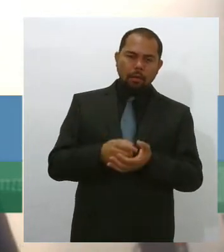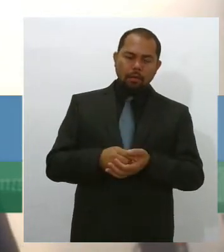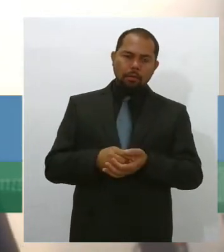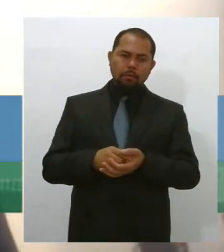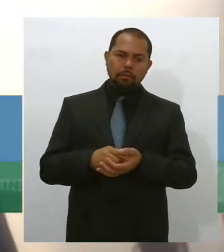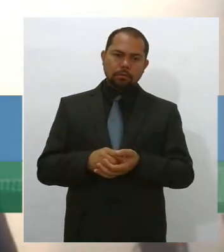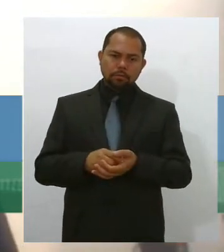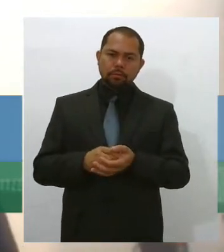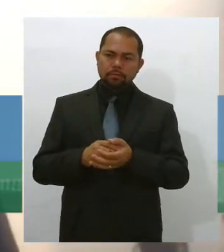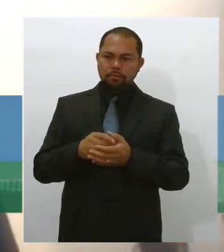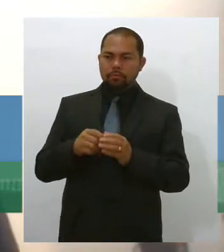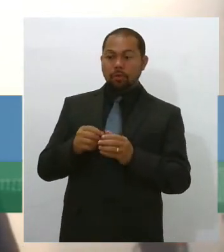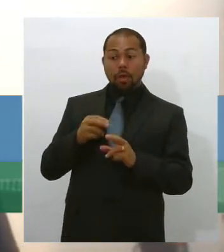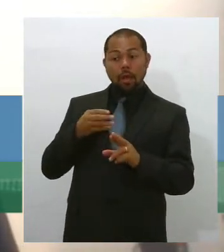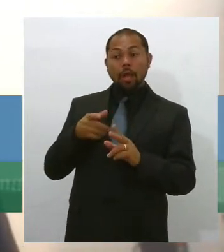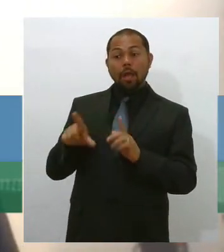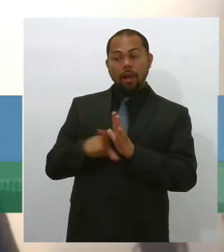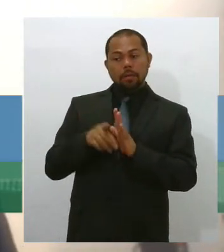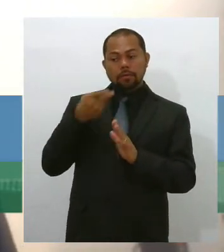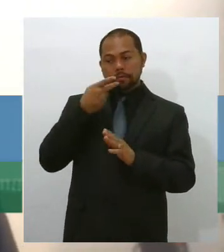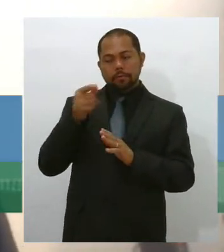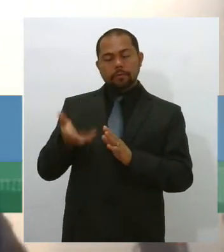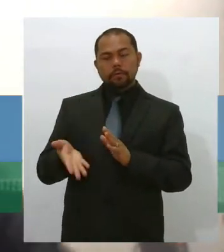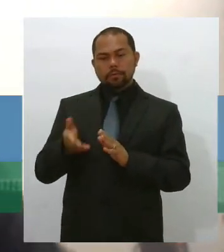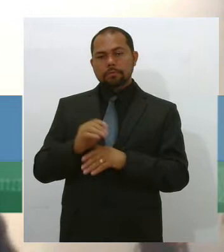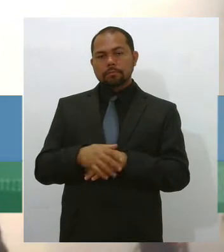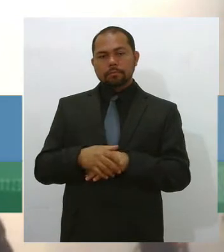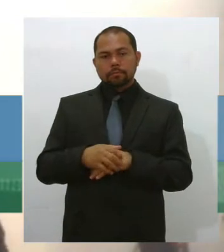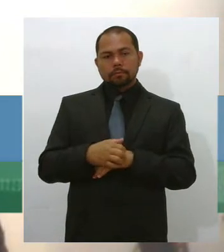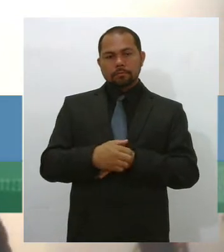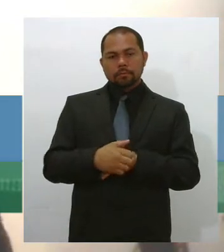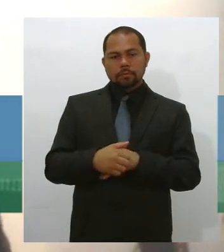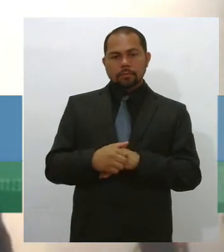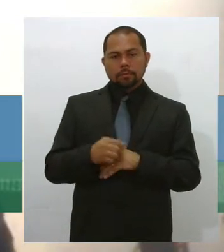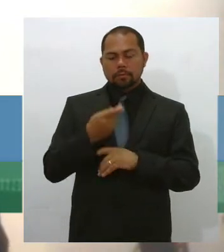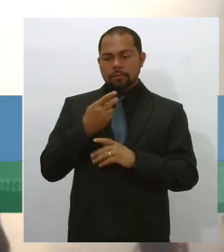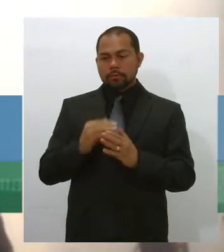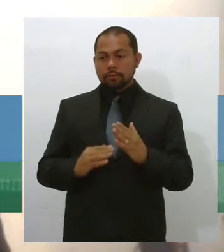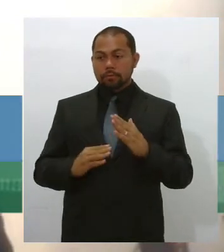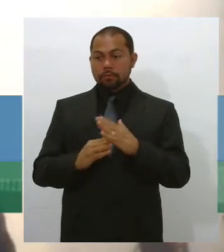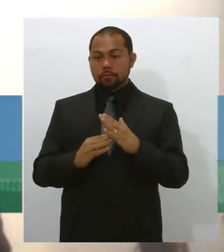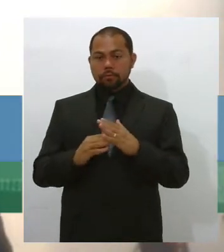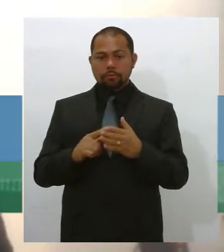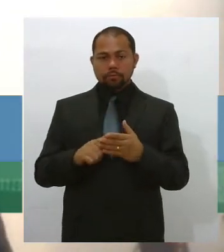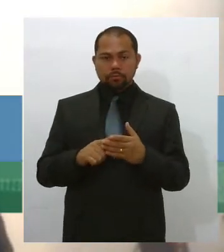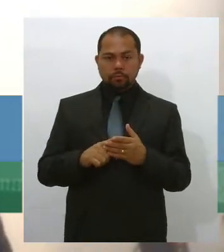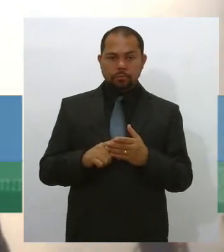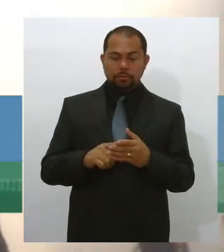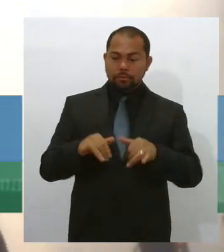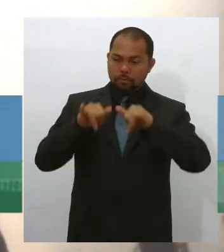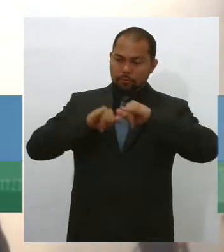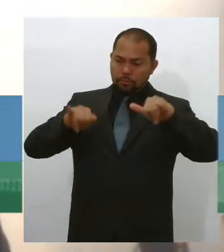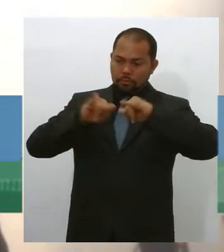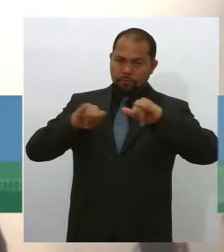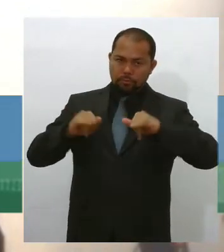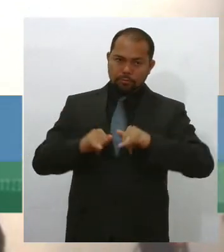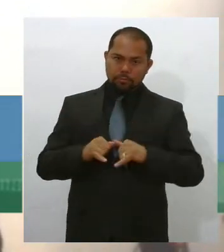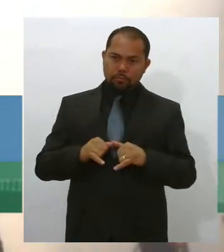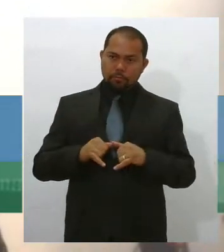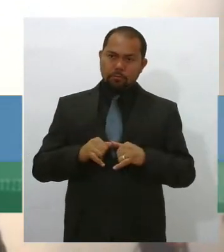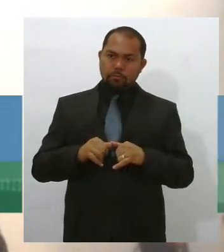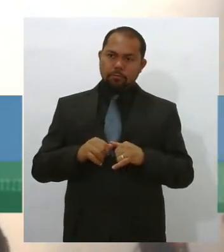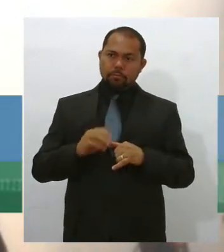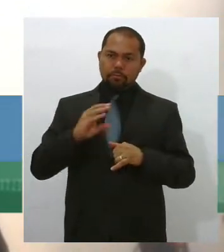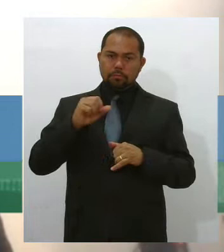que é este pulava que a publicidade dentro do canal de televisão deve